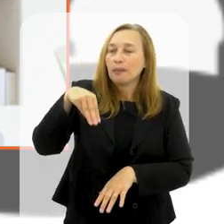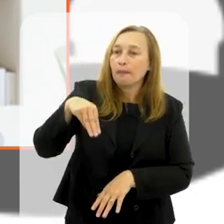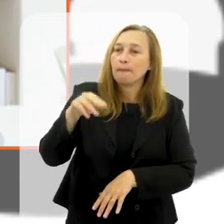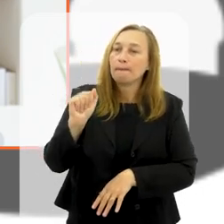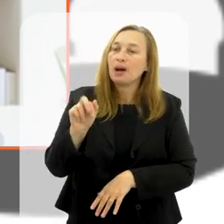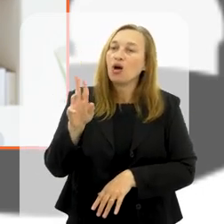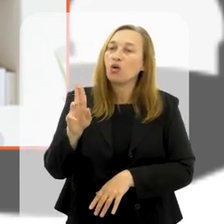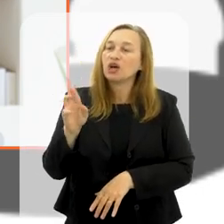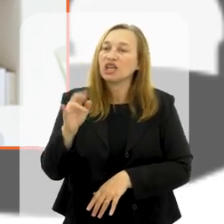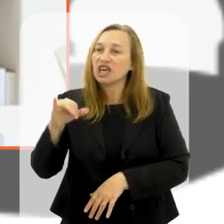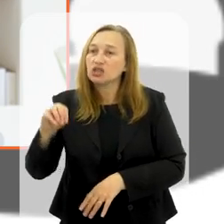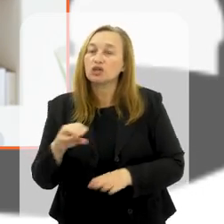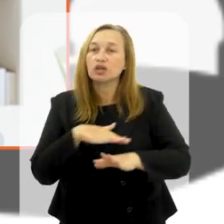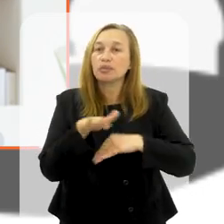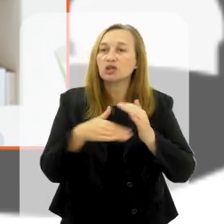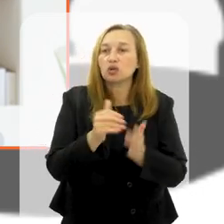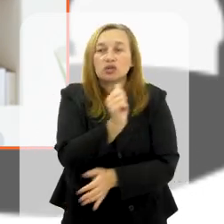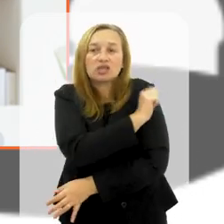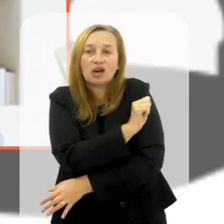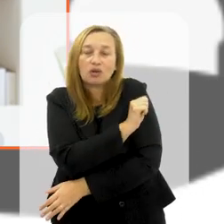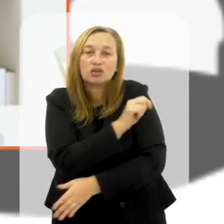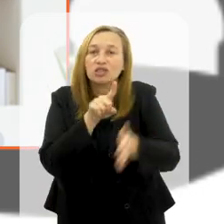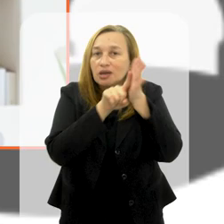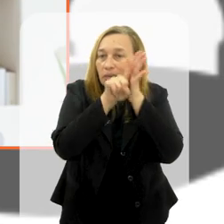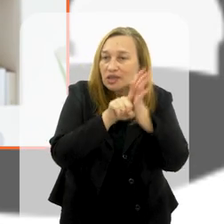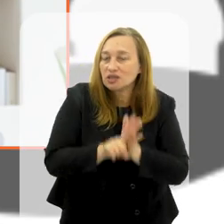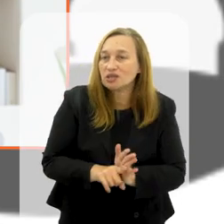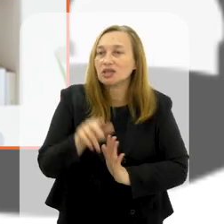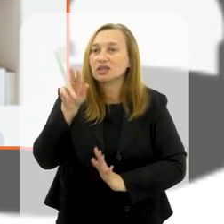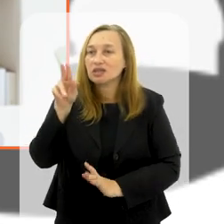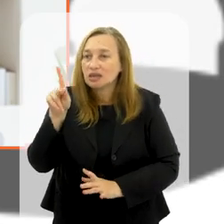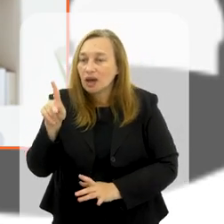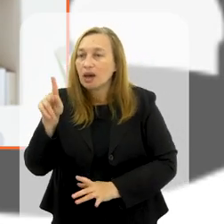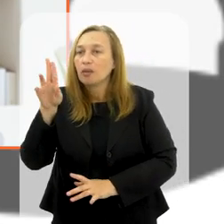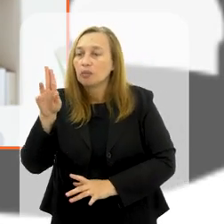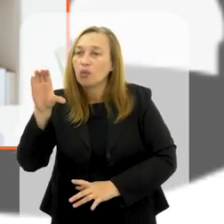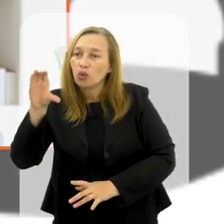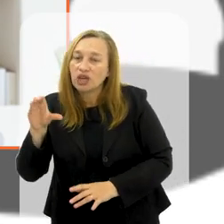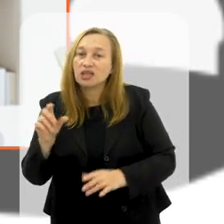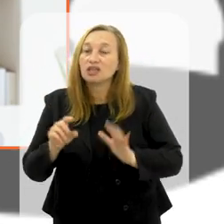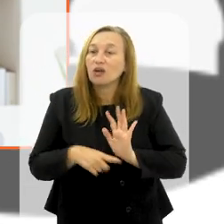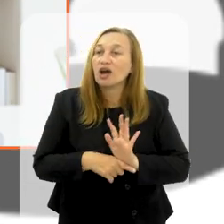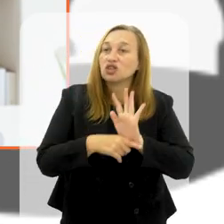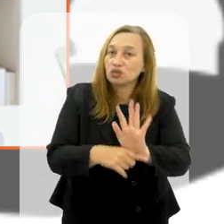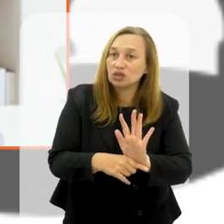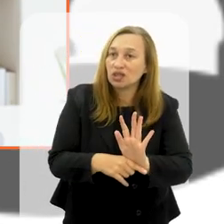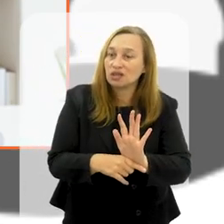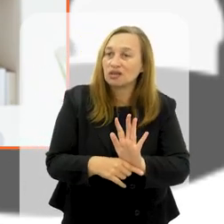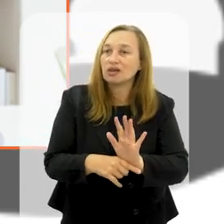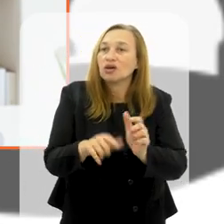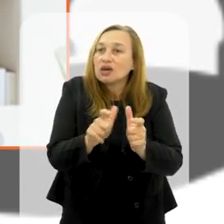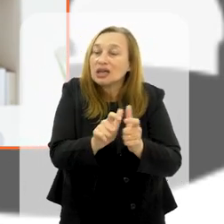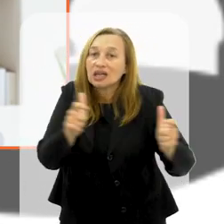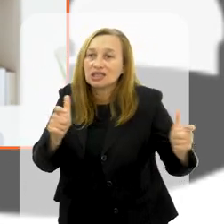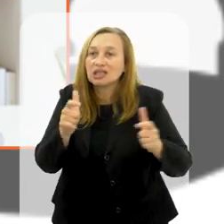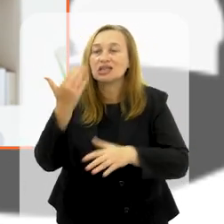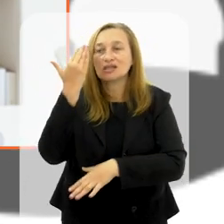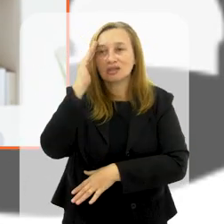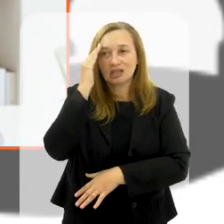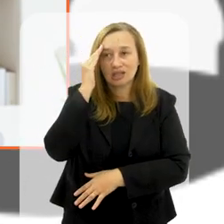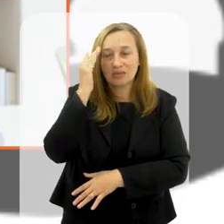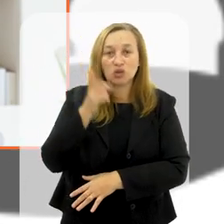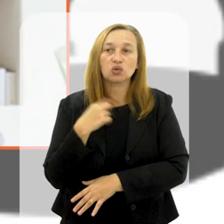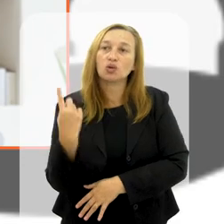Sherpa Maurício Lírio e para todos esses alunos e pesquisadores da PUC Rio de Janeiro que estão contribuindo tanto para aumentar o